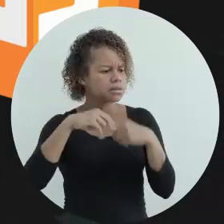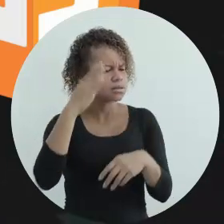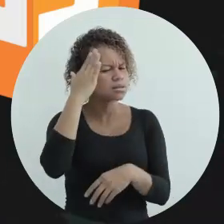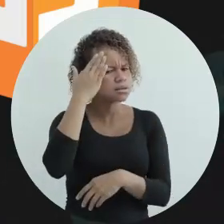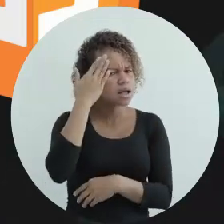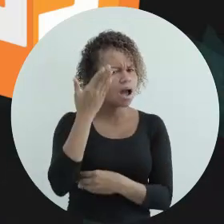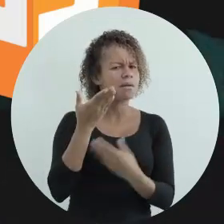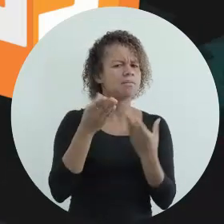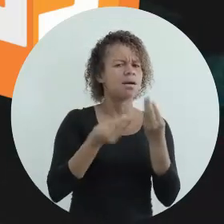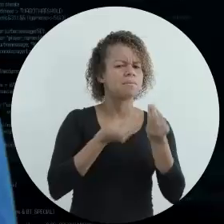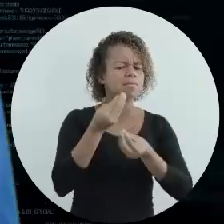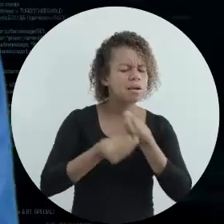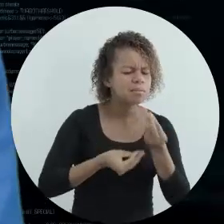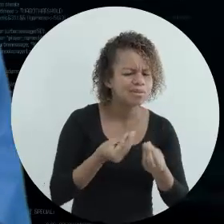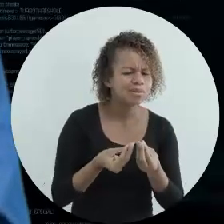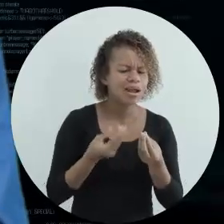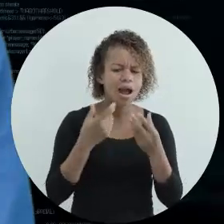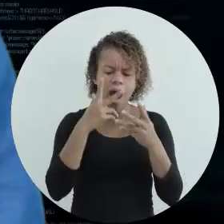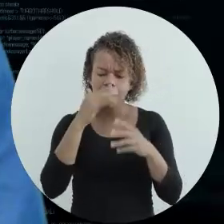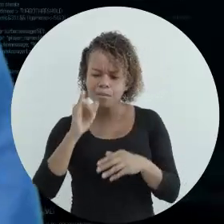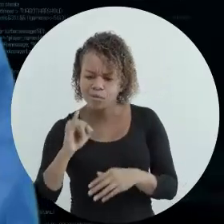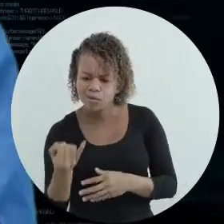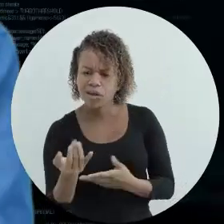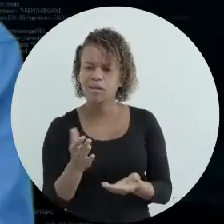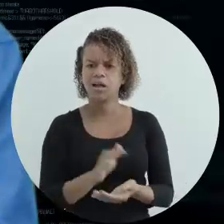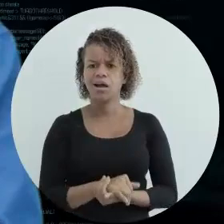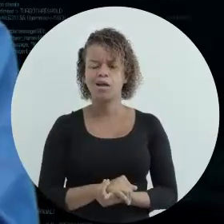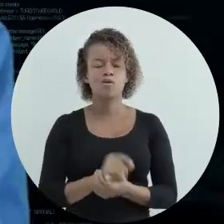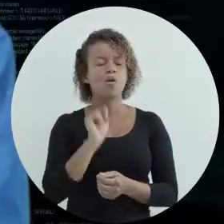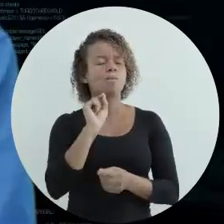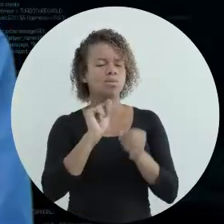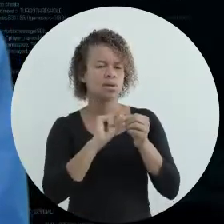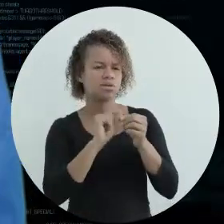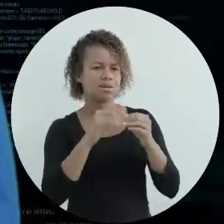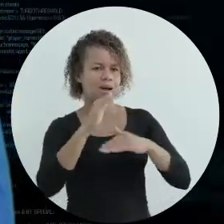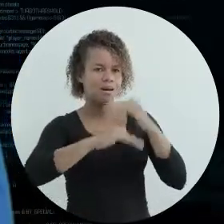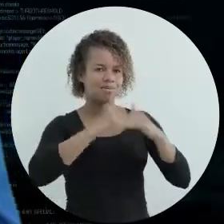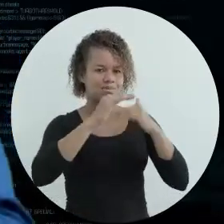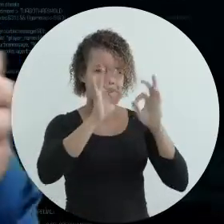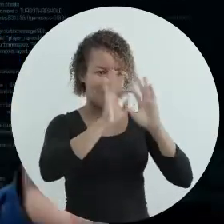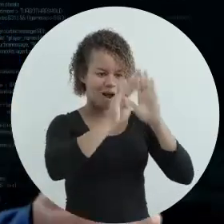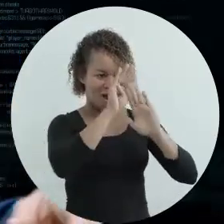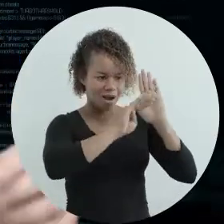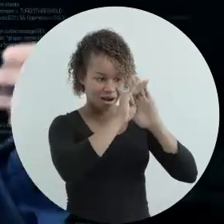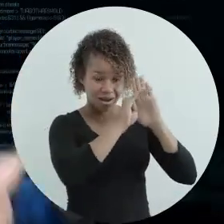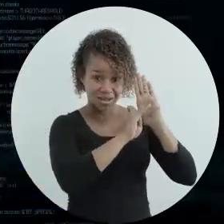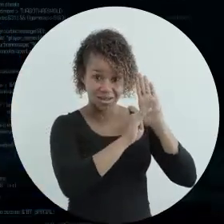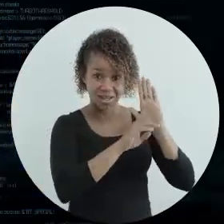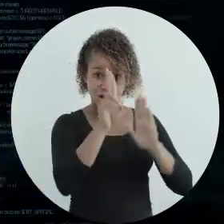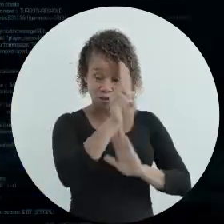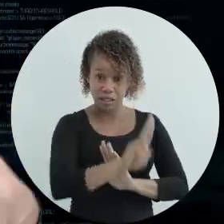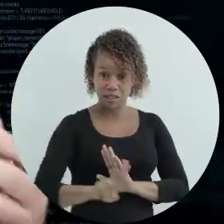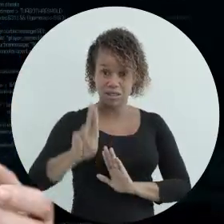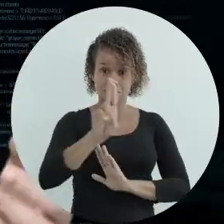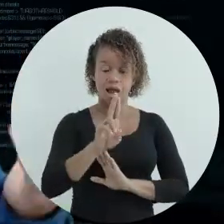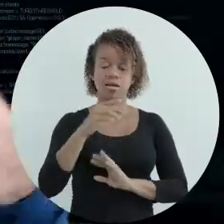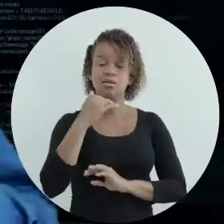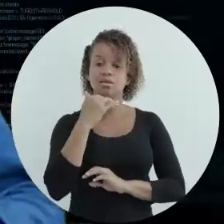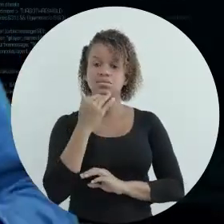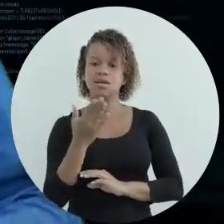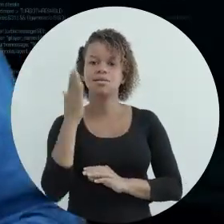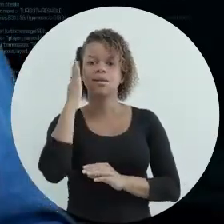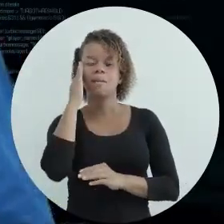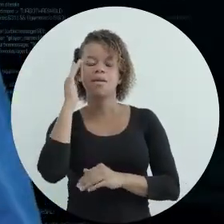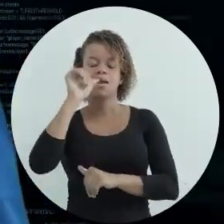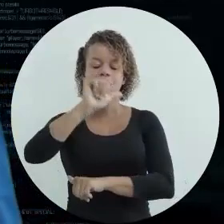poder aproveitar o JavaScript. Como é que você vai poder programar e como é que você vai poder utilizar ele sem saber o que ele muda? Só